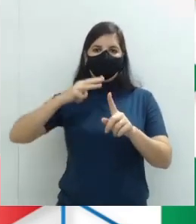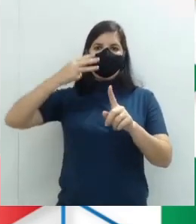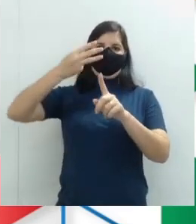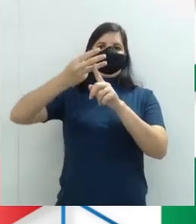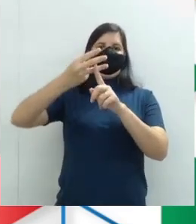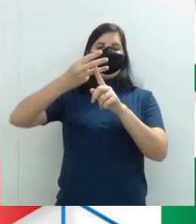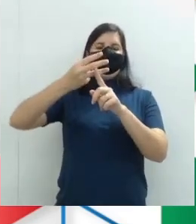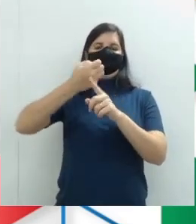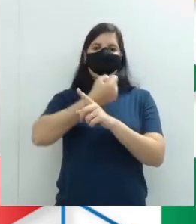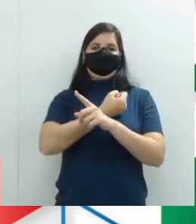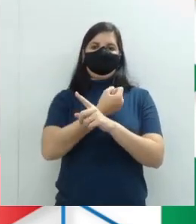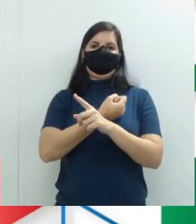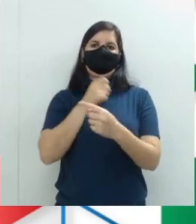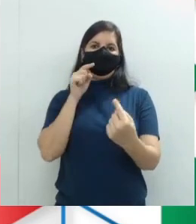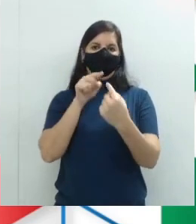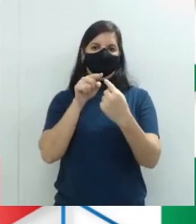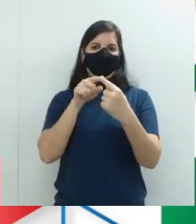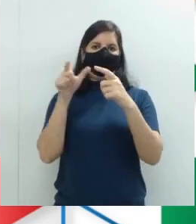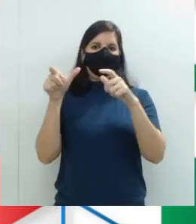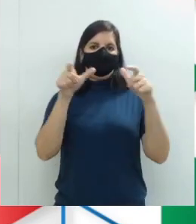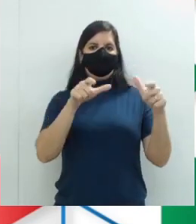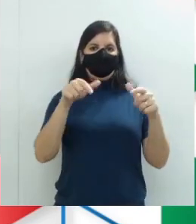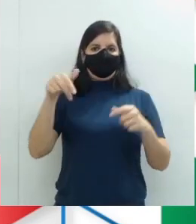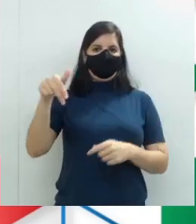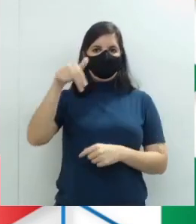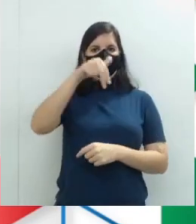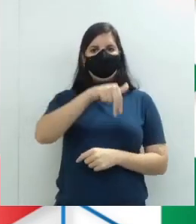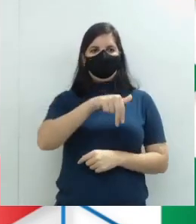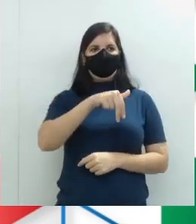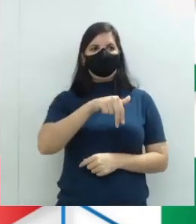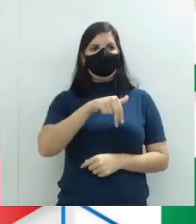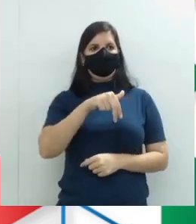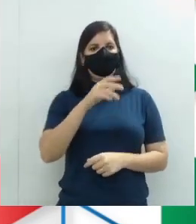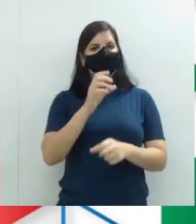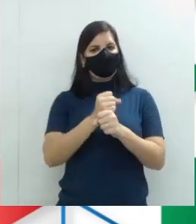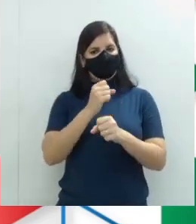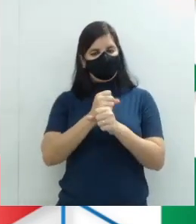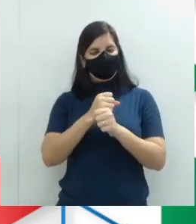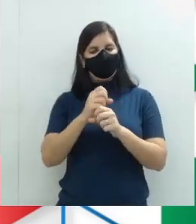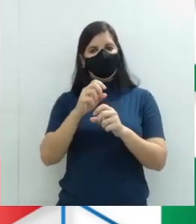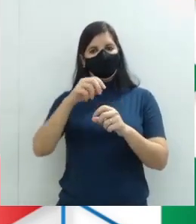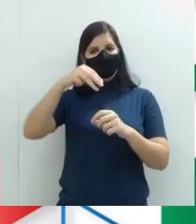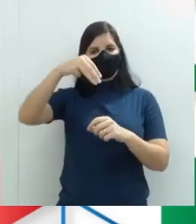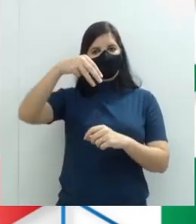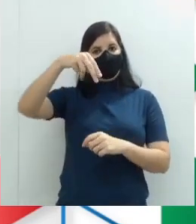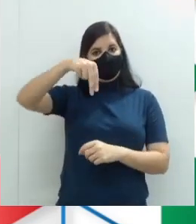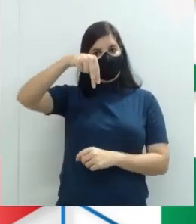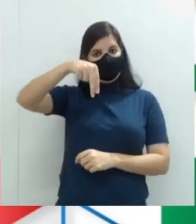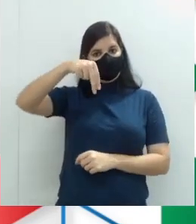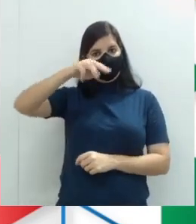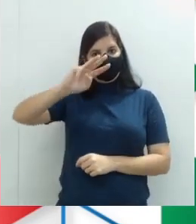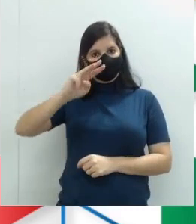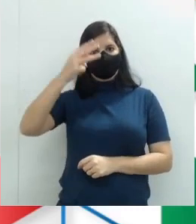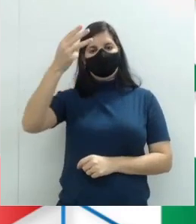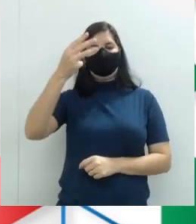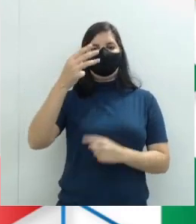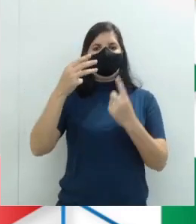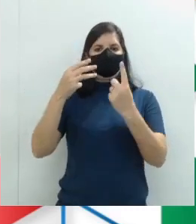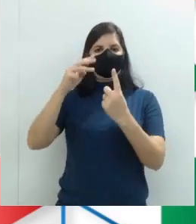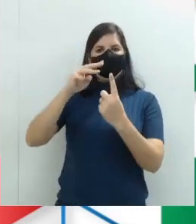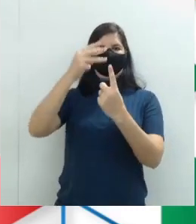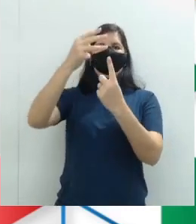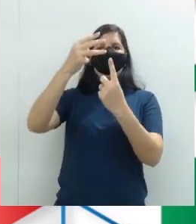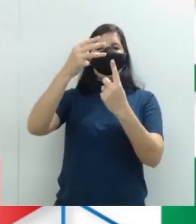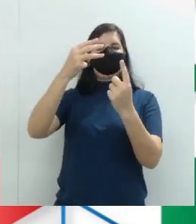número que se refere à posição do termo, tá? Ou seja, calcular N ao cubo. Então, 1 ao cubo deu 1,